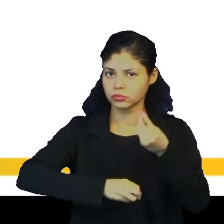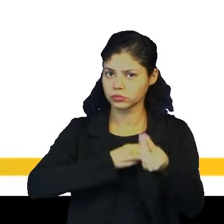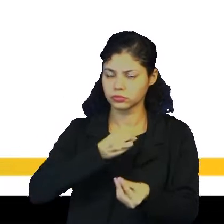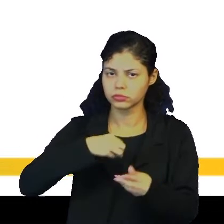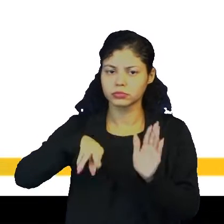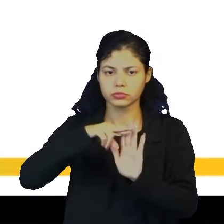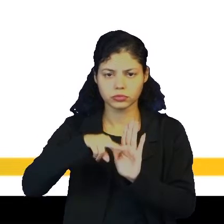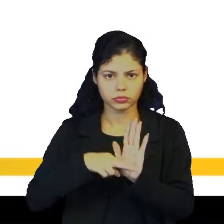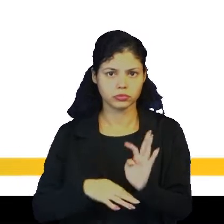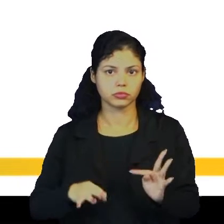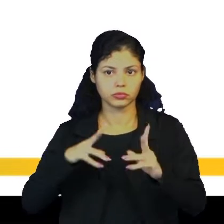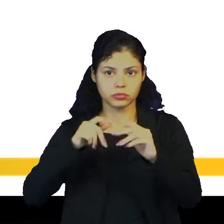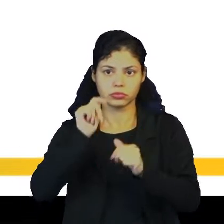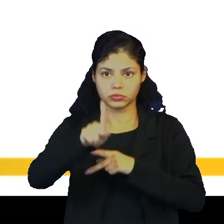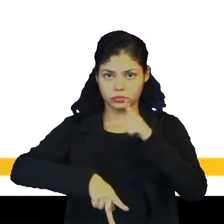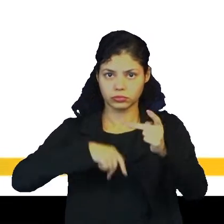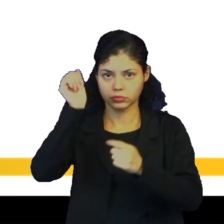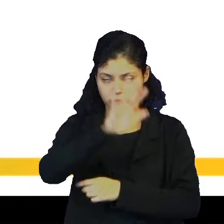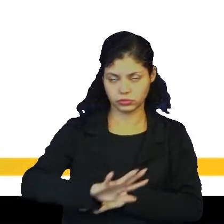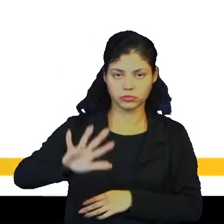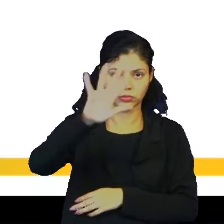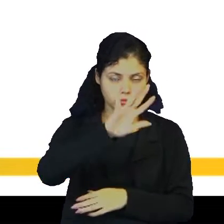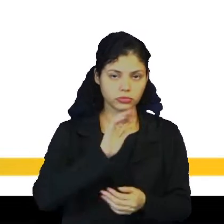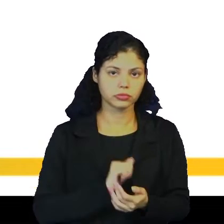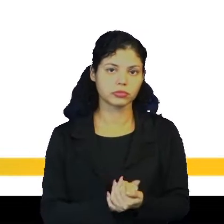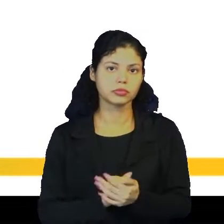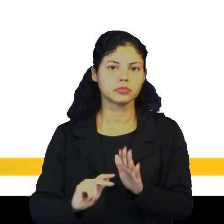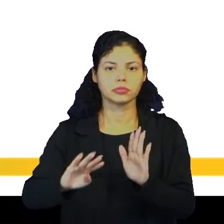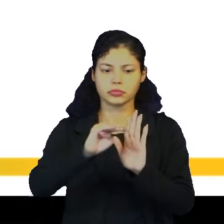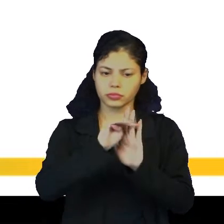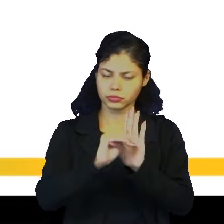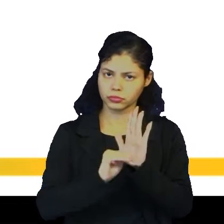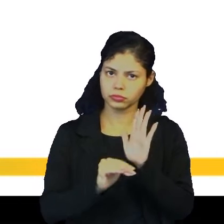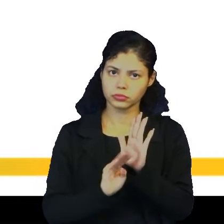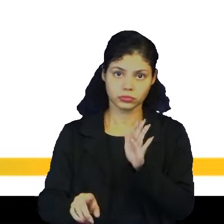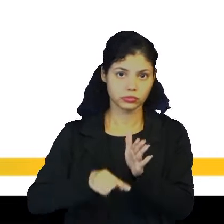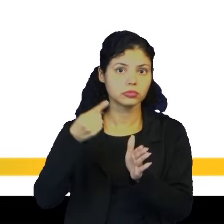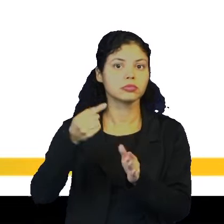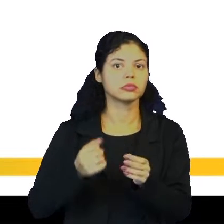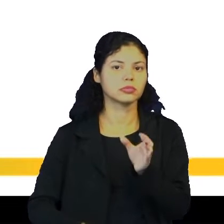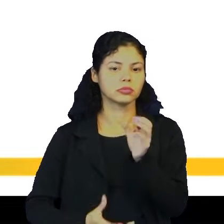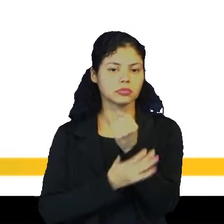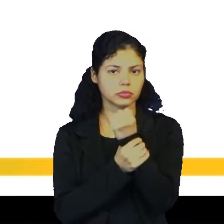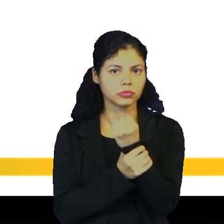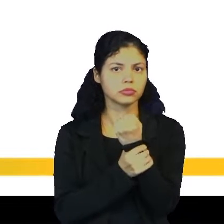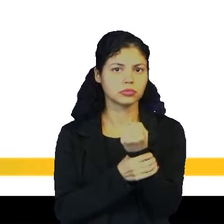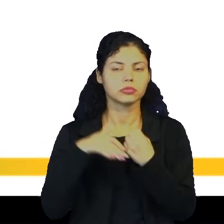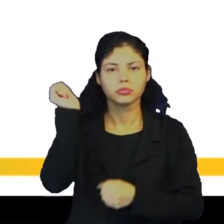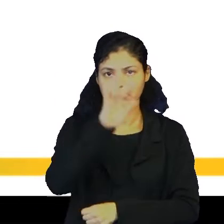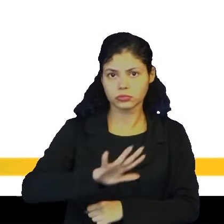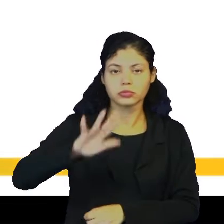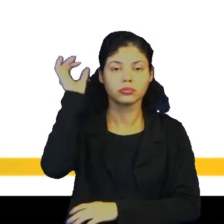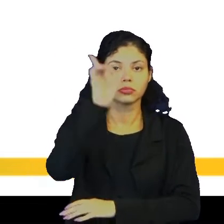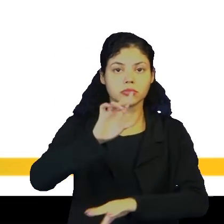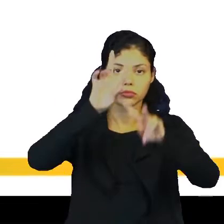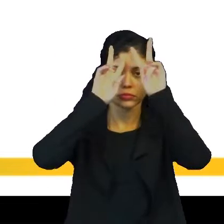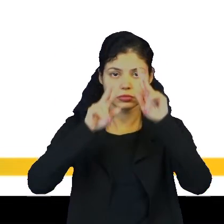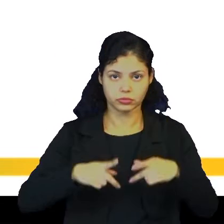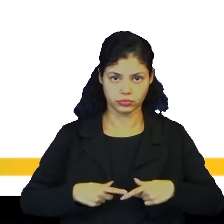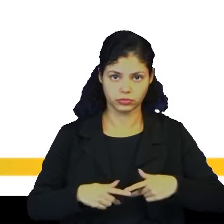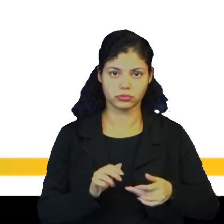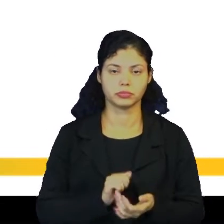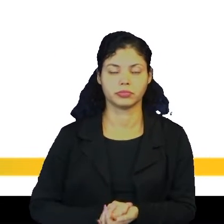a ser alcançada por todos os povos e nações. Ela estabelece pela primeira vez a proteção universal dos direitos